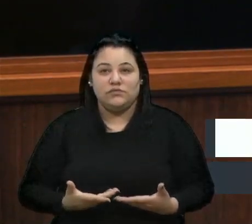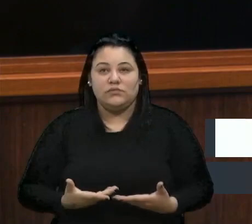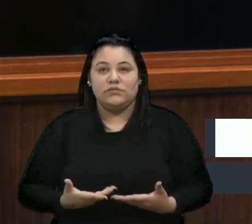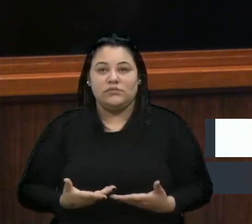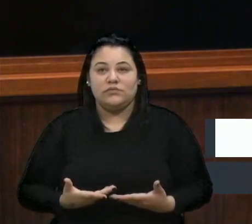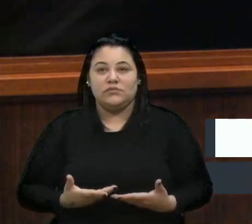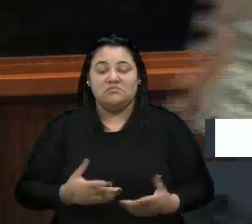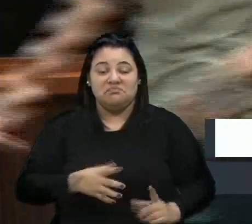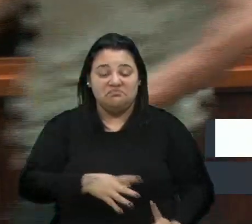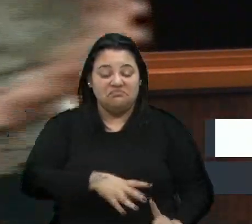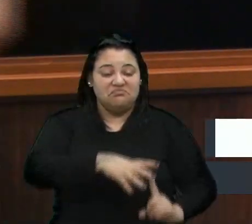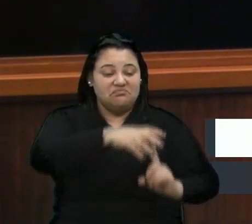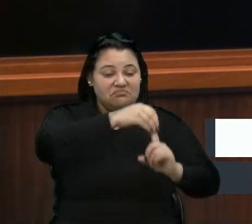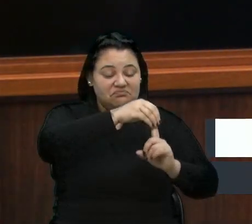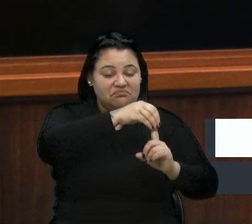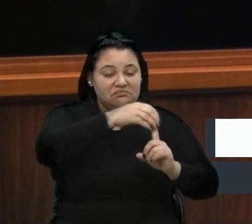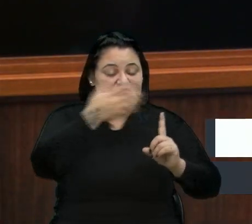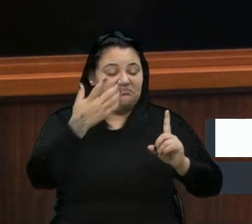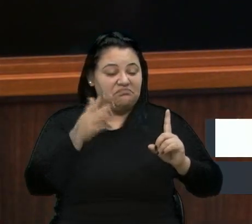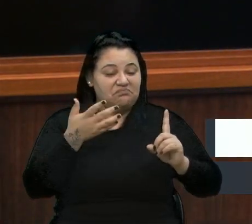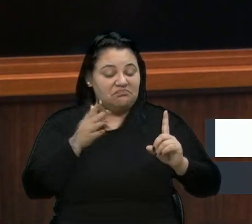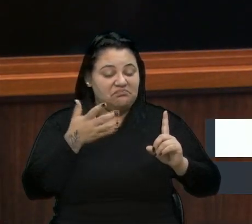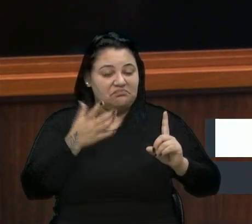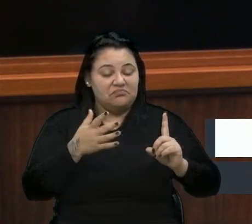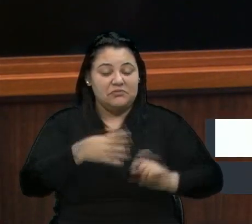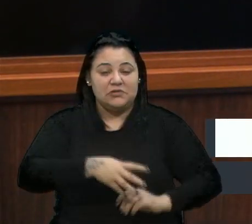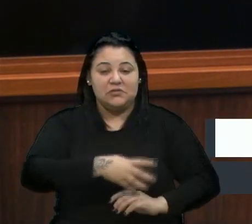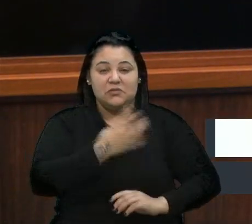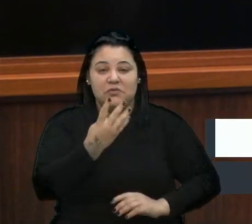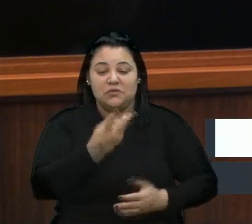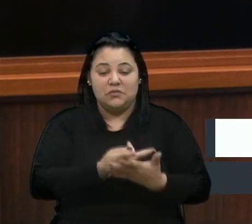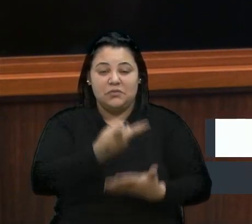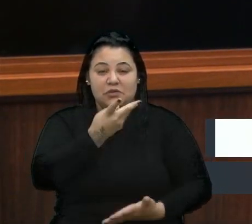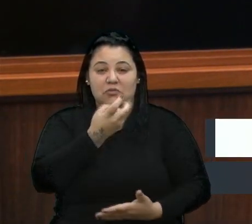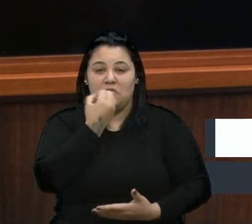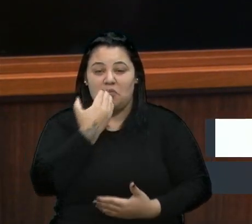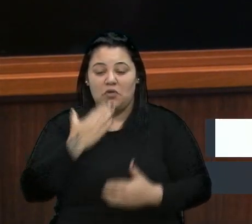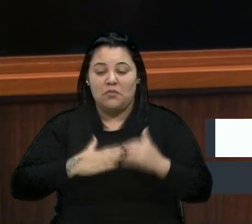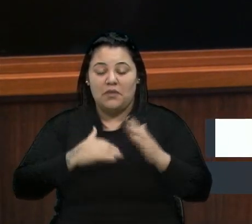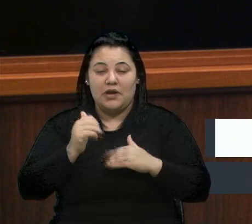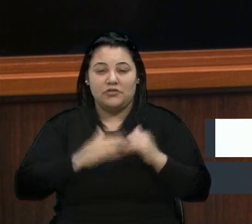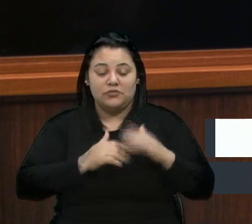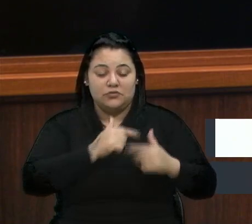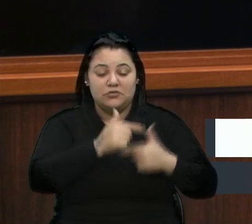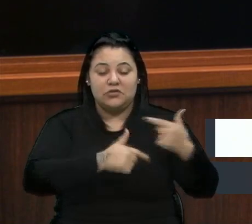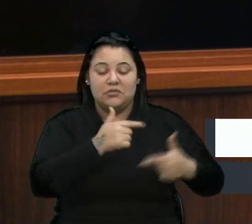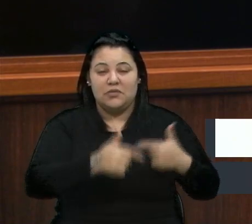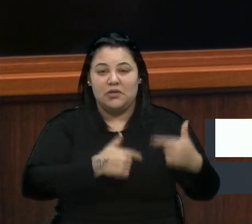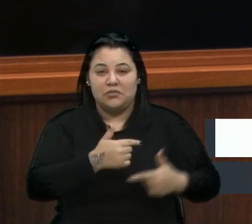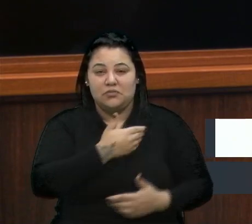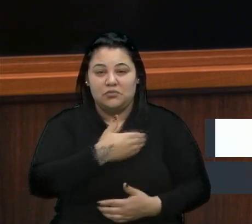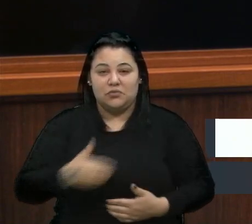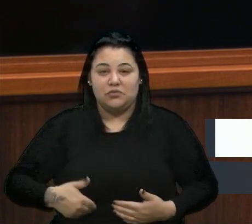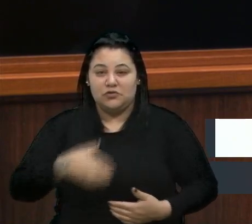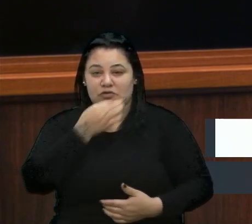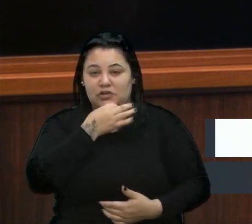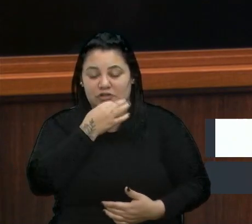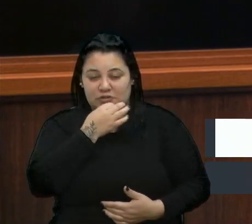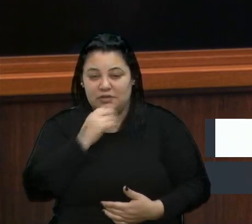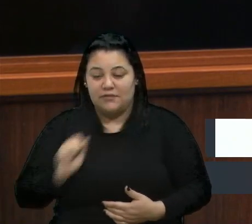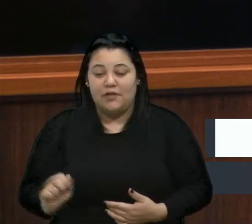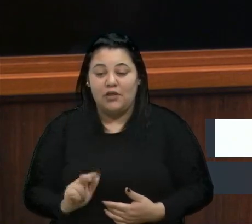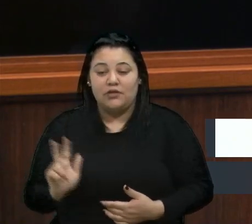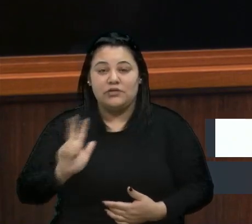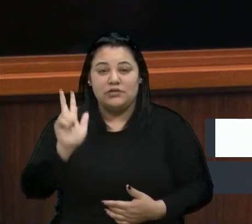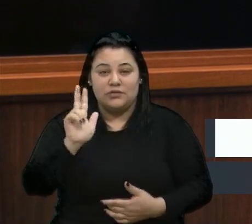destaque na 4ª edição do Prêmio Boas Práticas no Serviço Público Caxiense. A valorização do